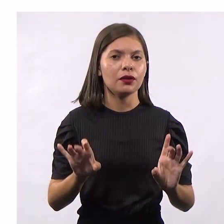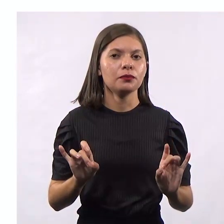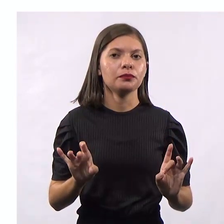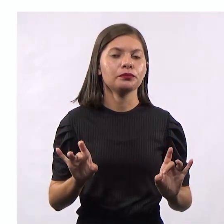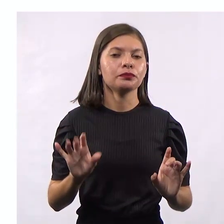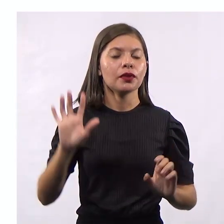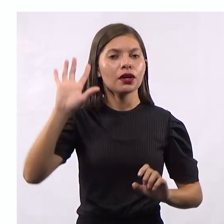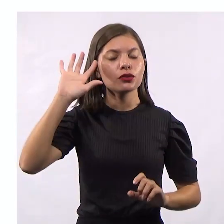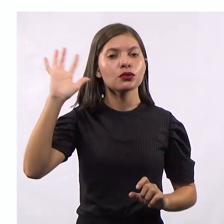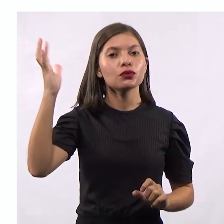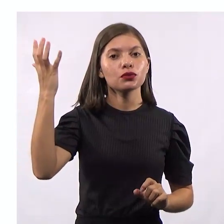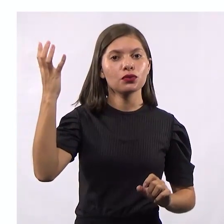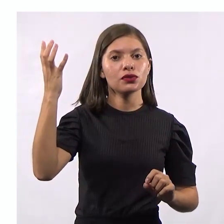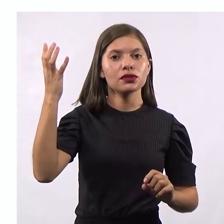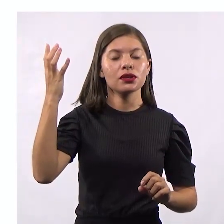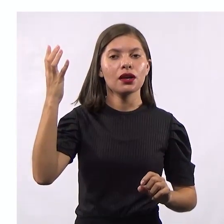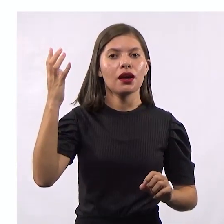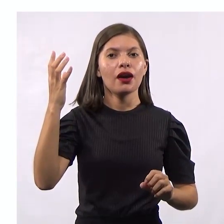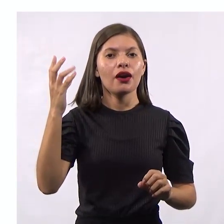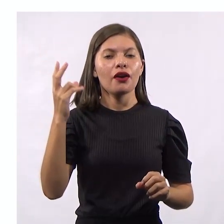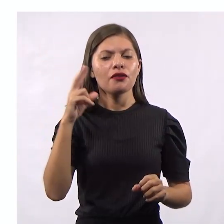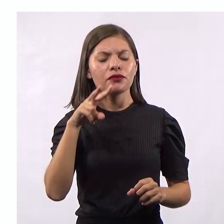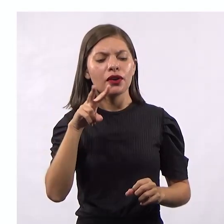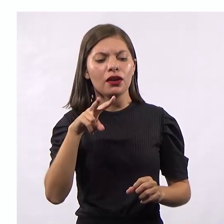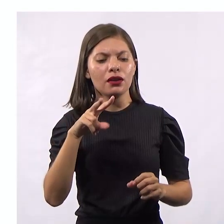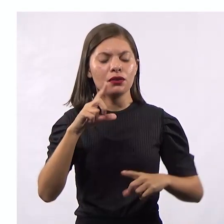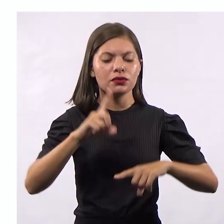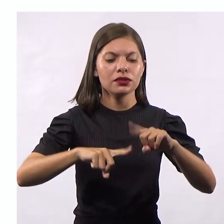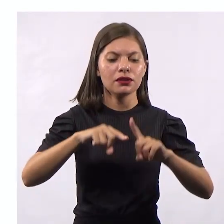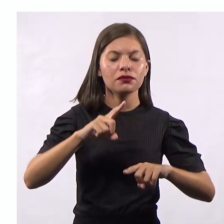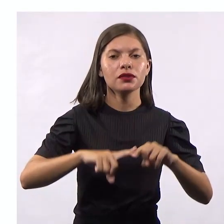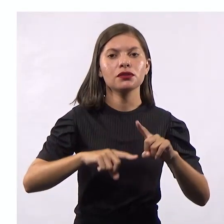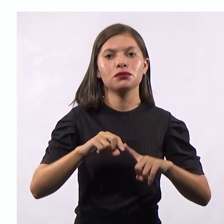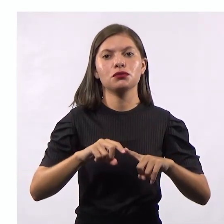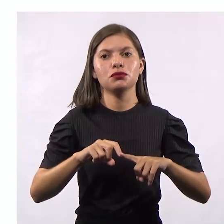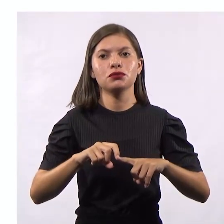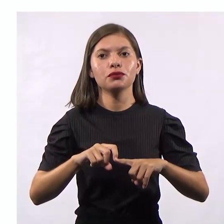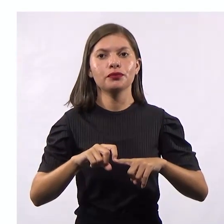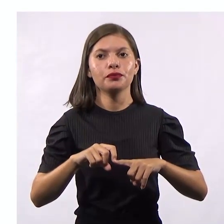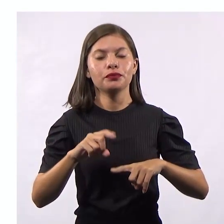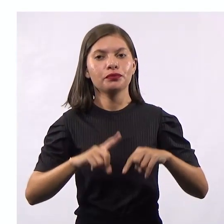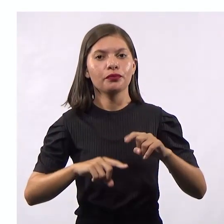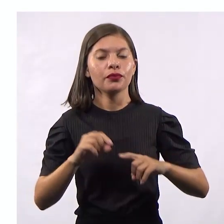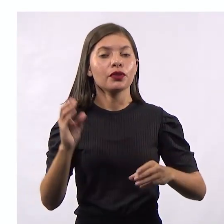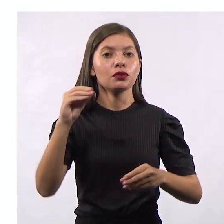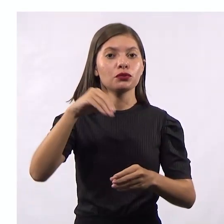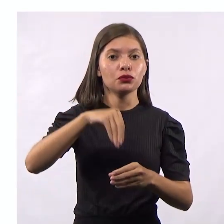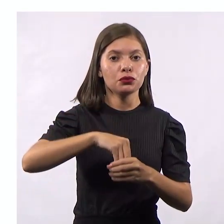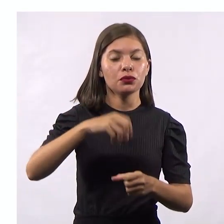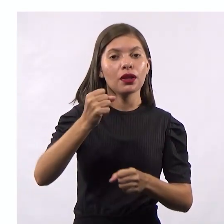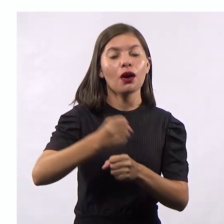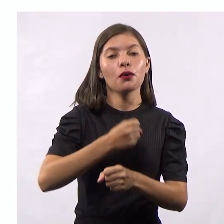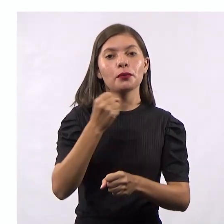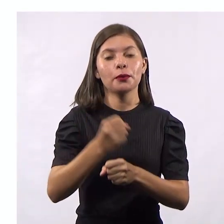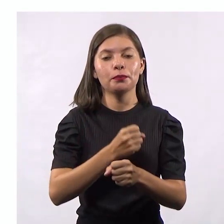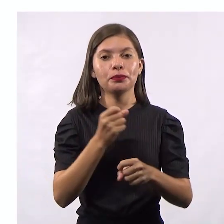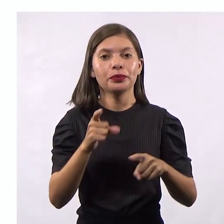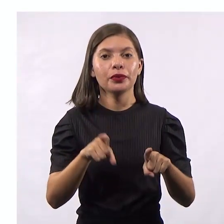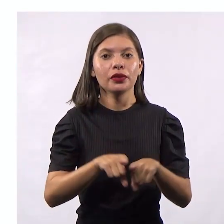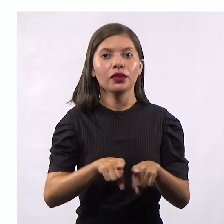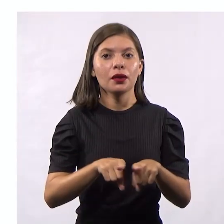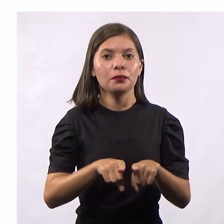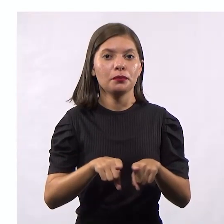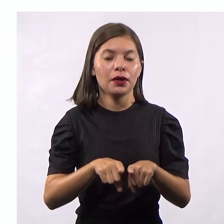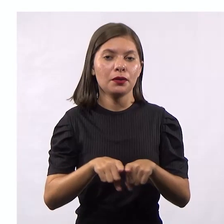detalhar a identificação de serviços, de materiais e de equipamentos a serem incorporados à obra, bem como